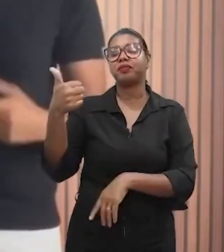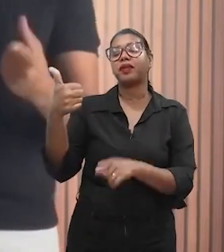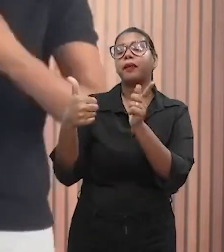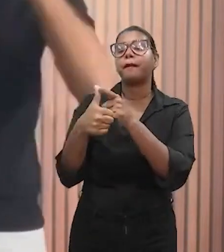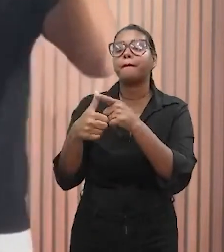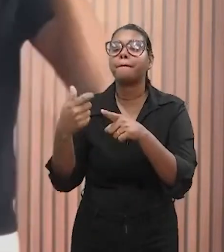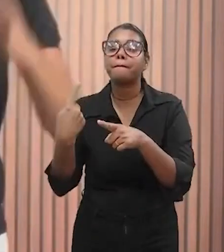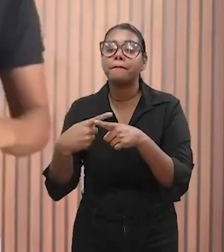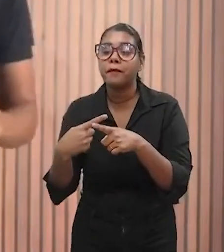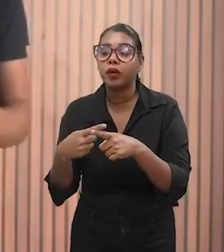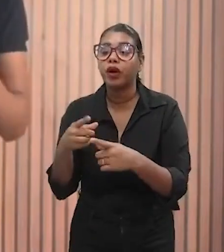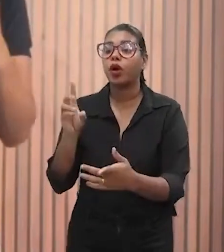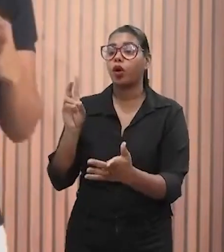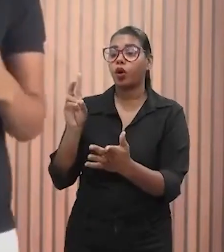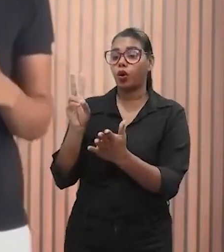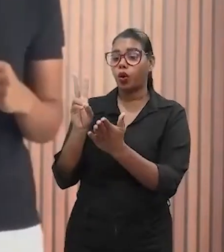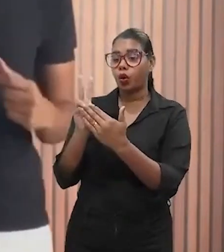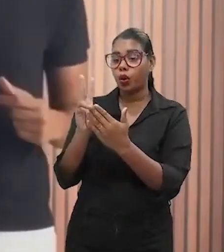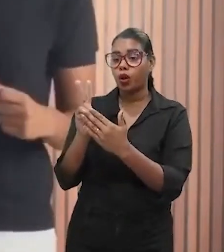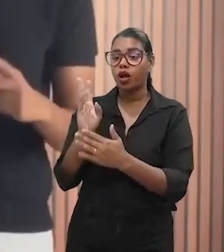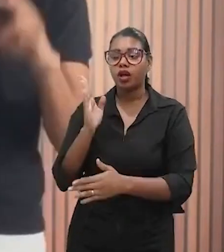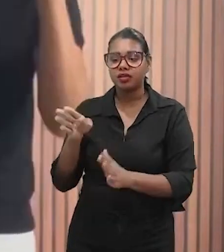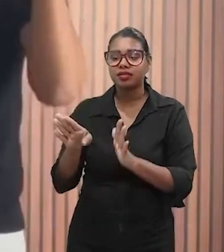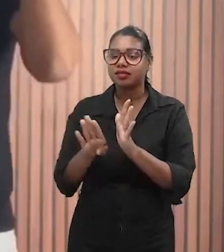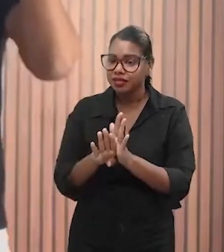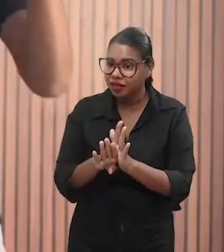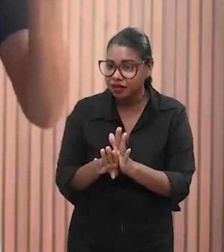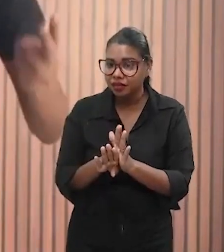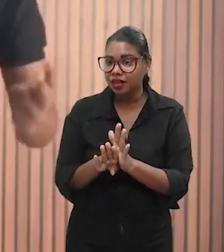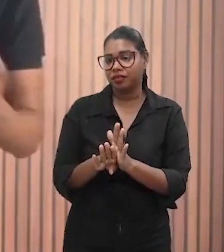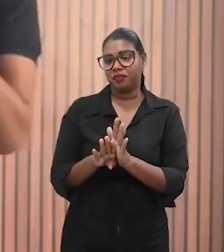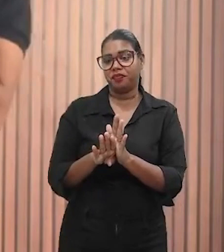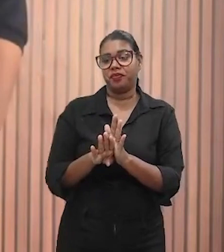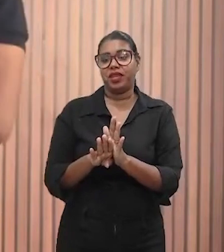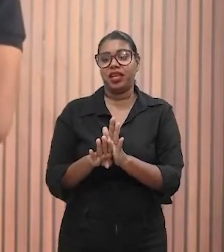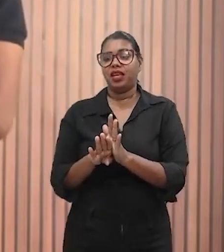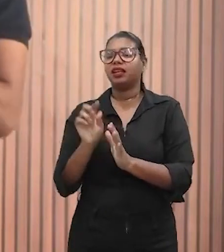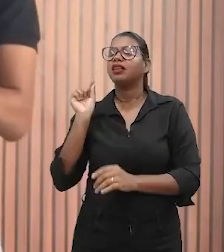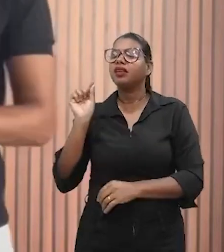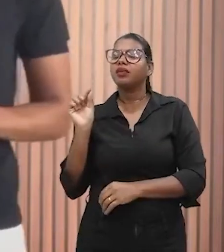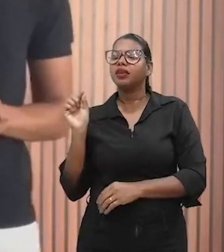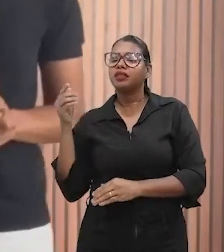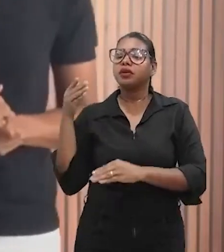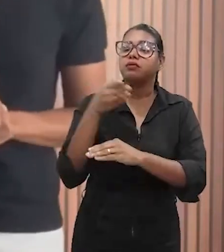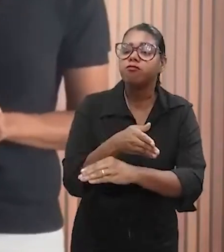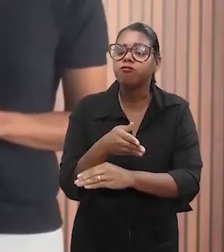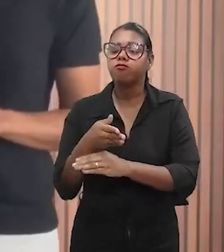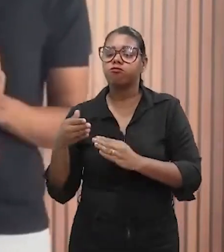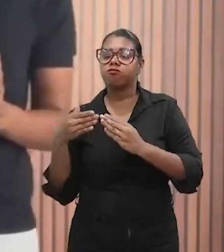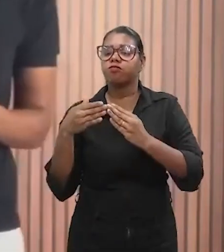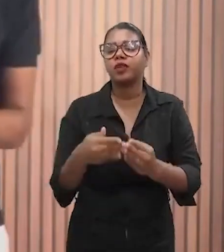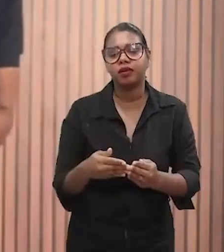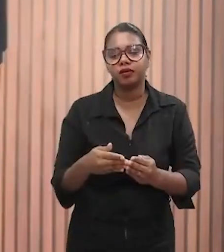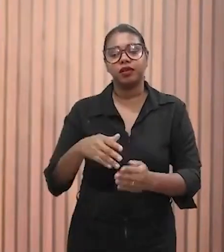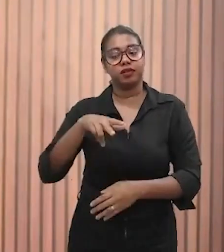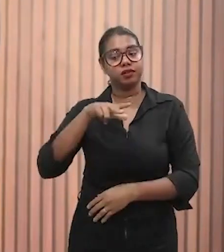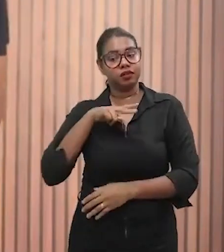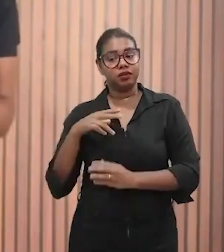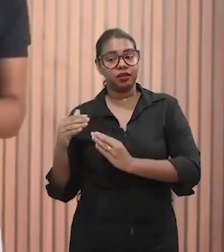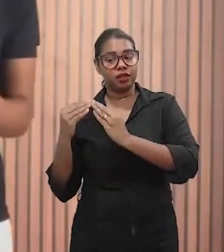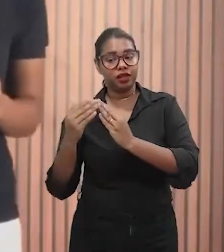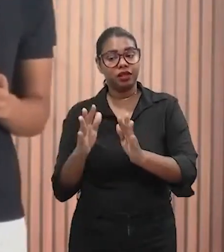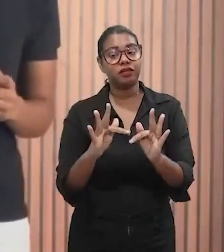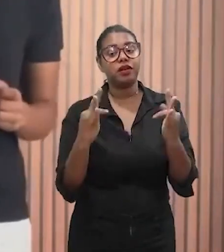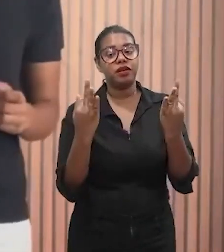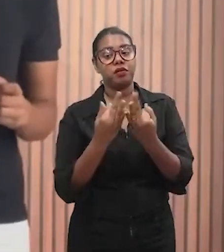quê? Os indígenas já estavam aqui quando ele chegou. Então, quem era o invasor seria, na cabeça dos indígenas, Duarte Coelho com toda a sua família. Porque ele vem junto